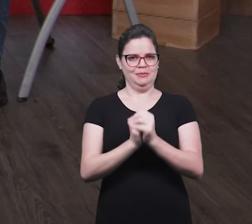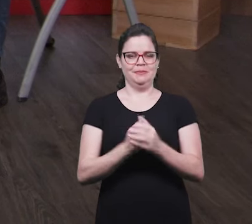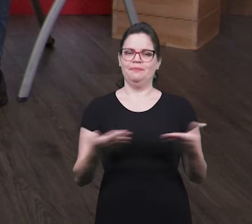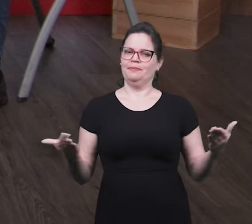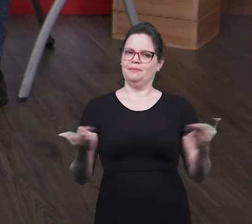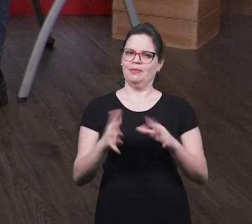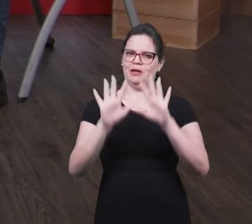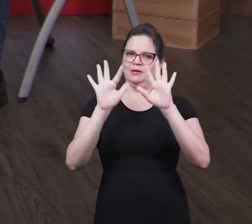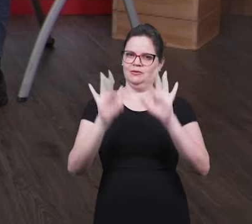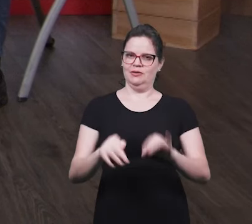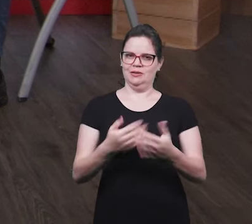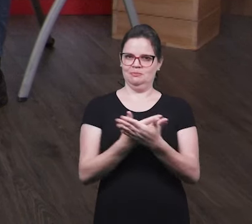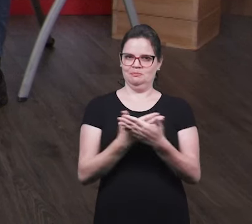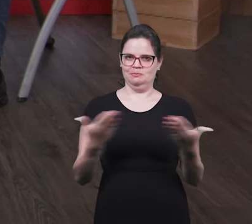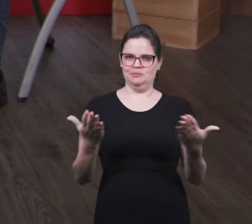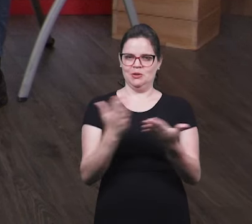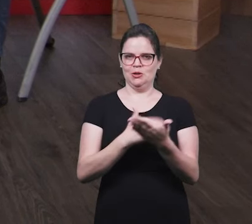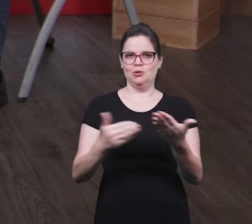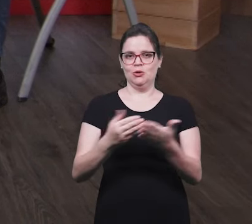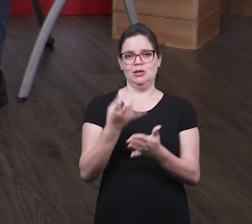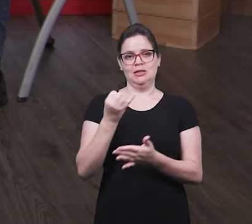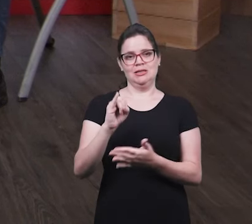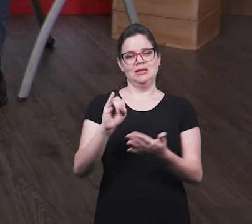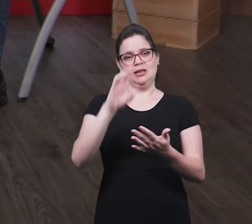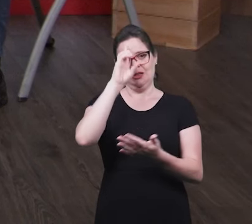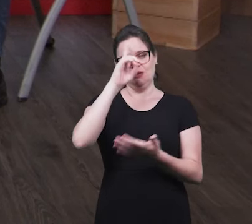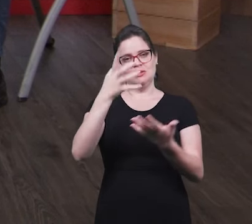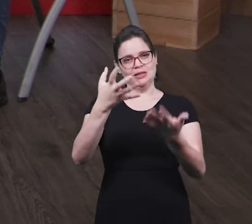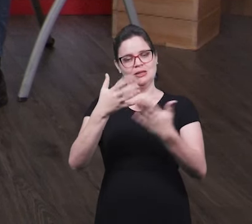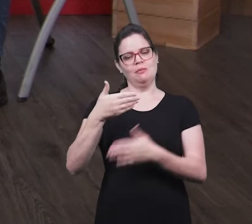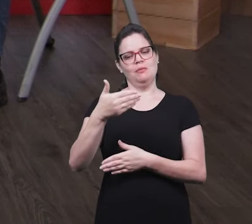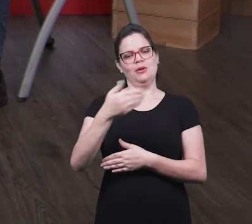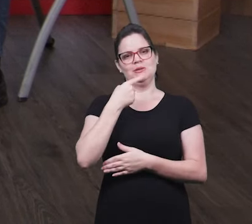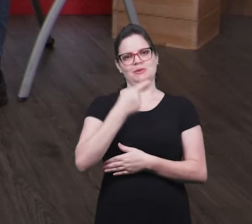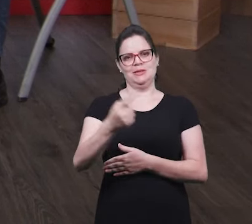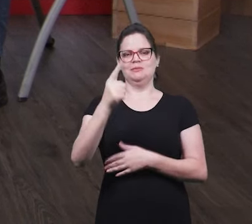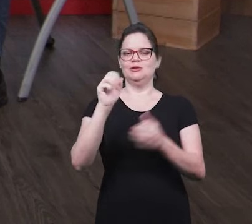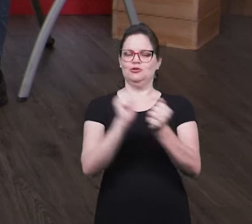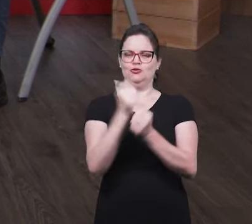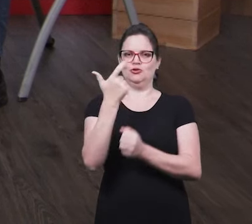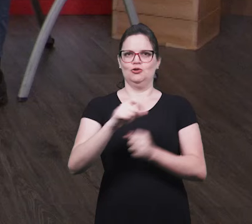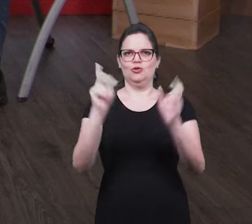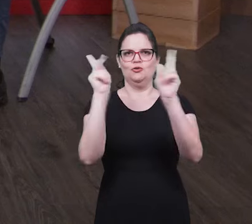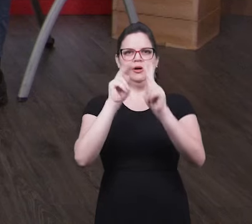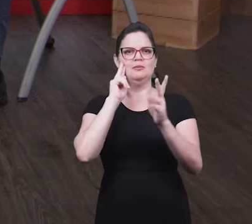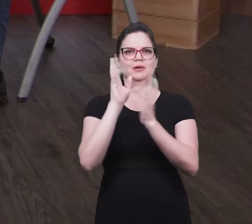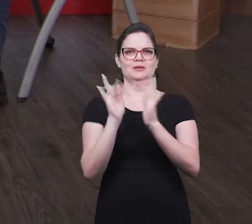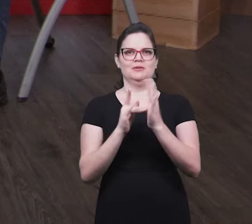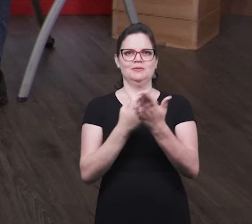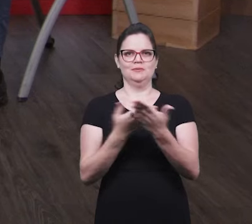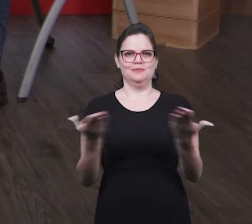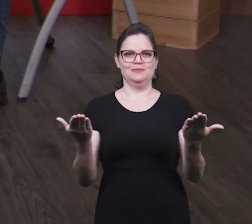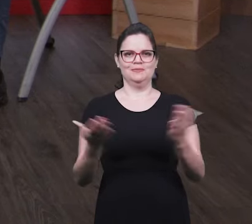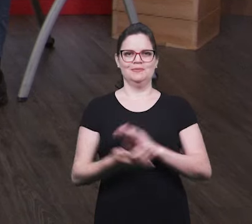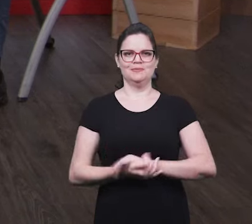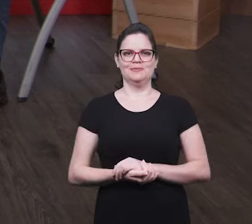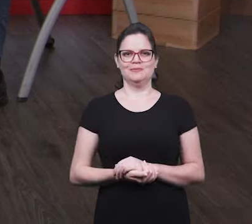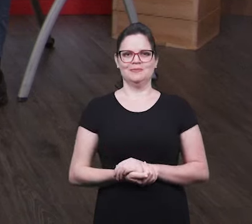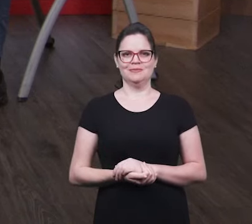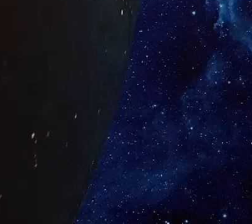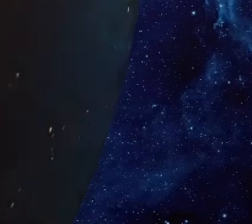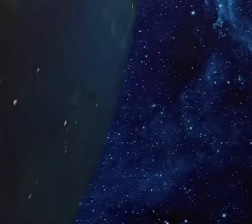Senhor. Estamos assim encerrados, querendo Deus. Estaremos juntos aqui na próxima semana. Pai do Senhor.